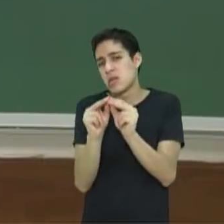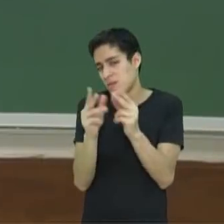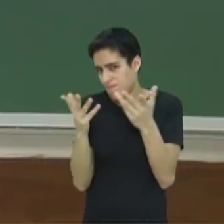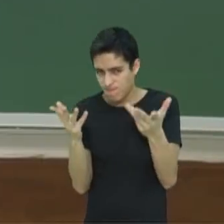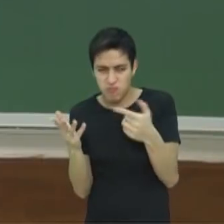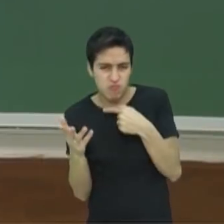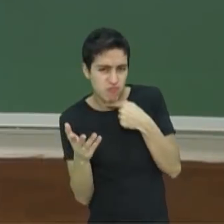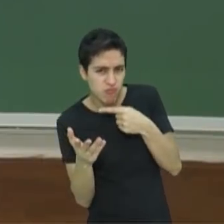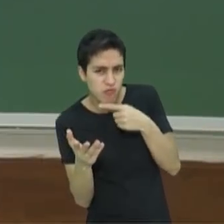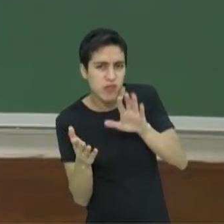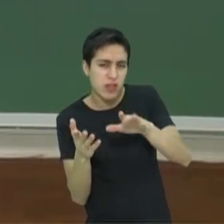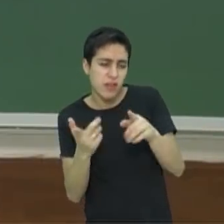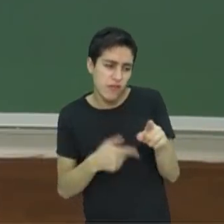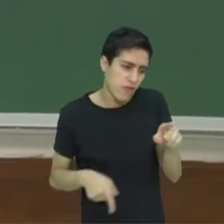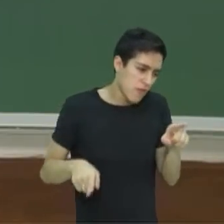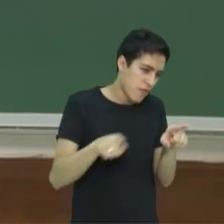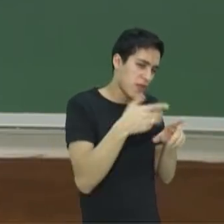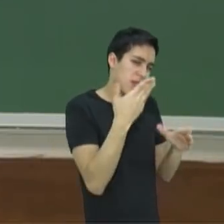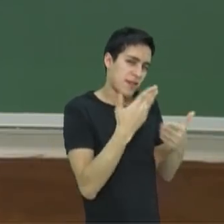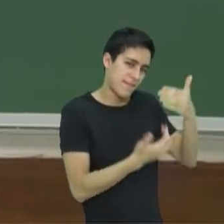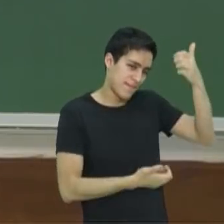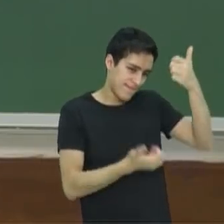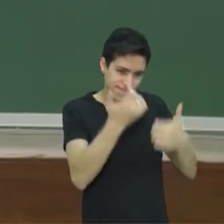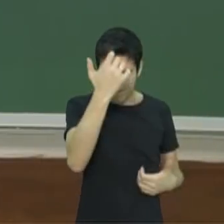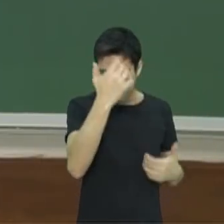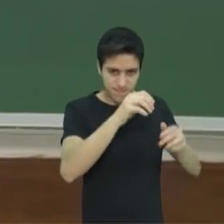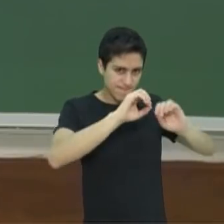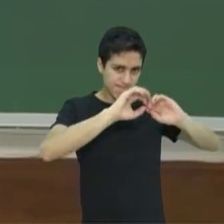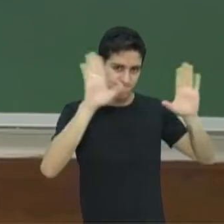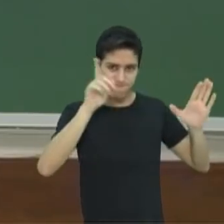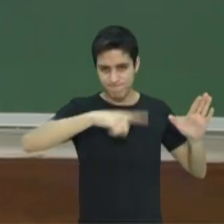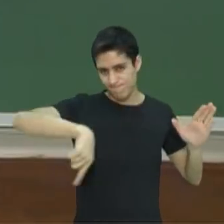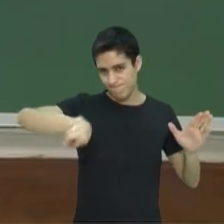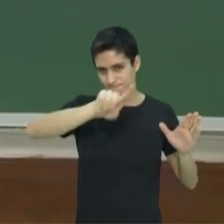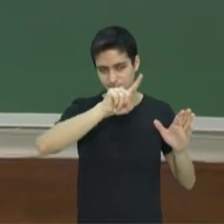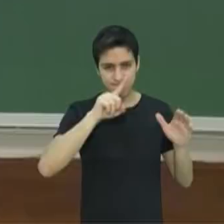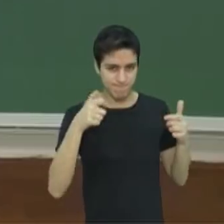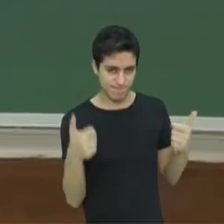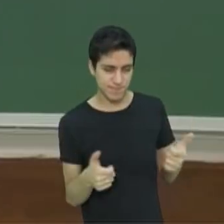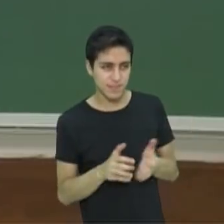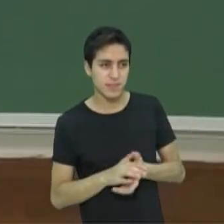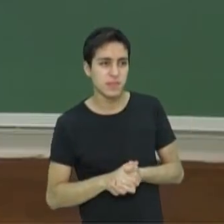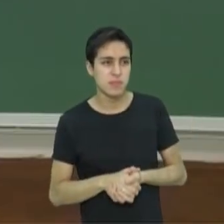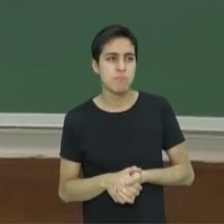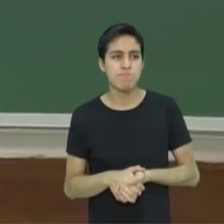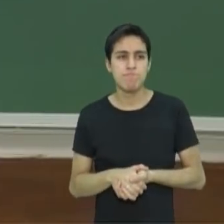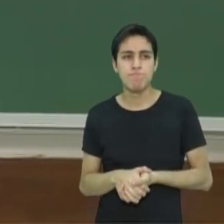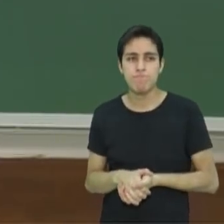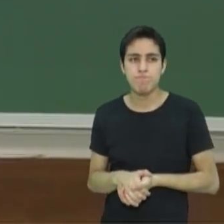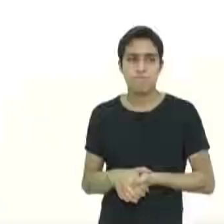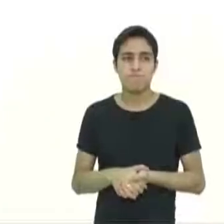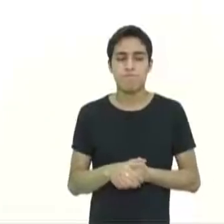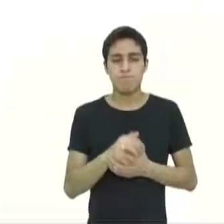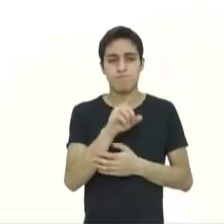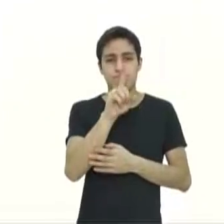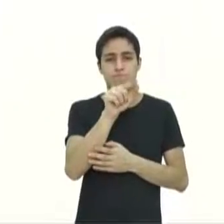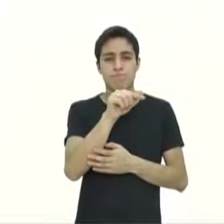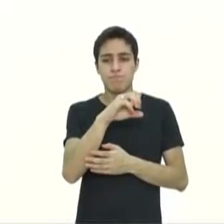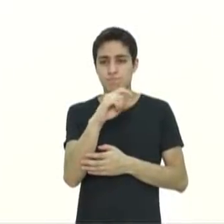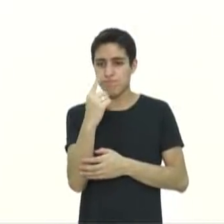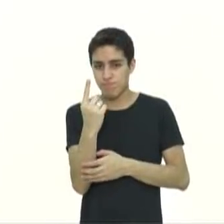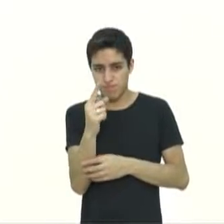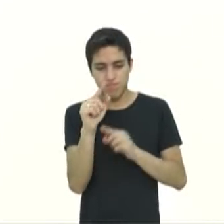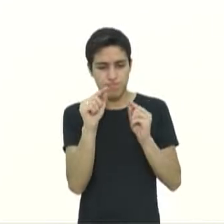vocês tiverem, voltem às nossas aulas anteriores, elas estão lá à disposição para vocês sempre em nossos canais. Tá? Mas em 1791